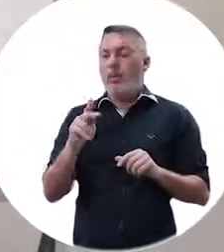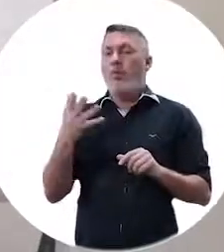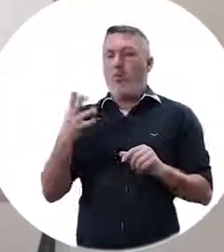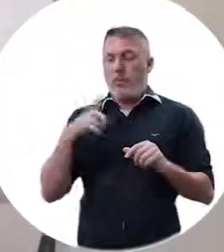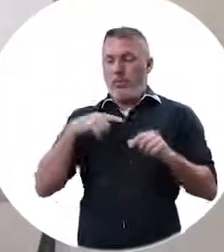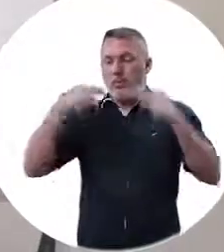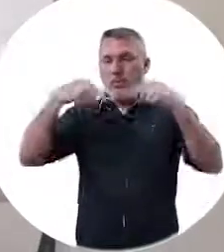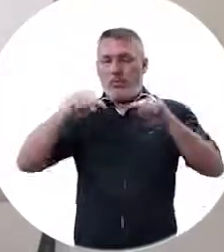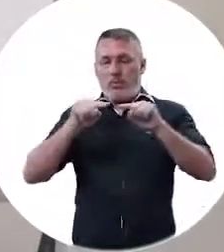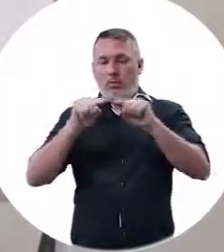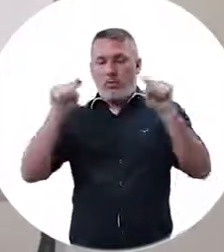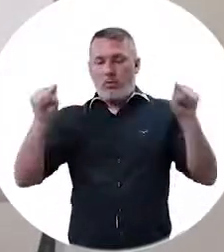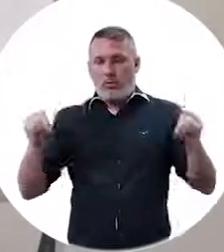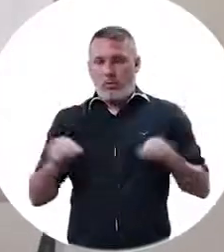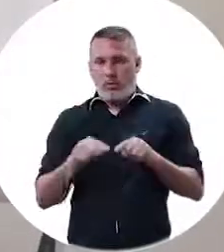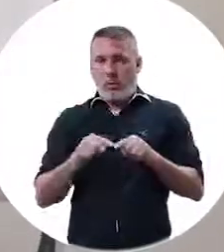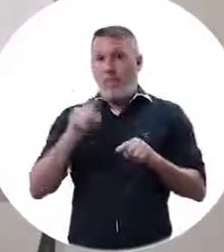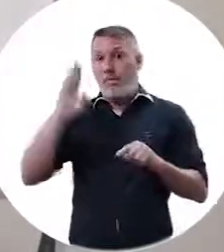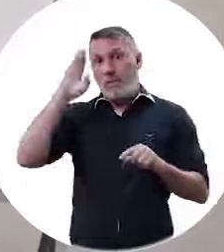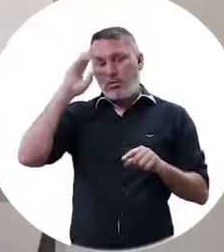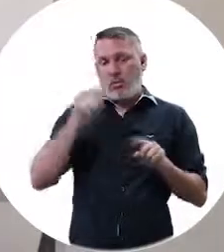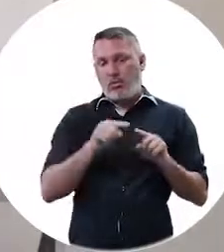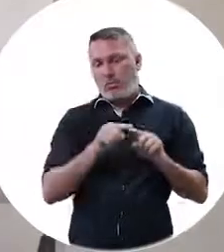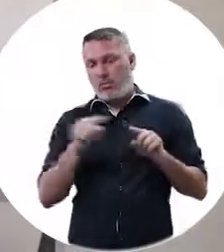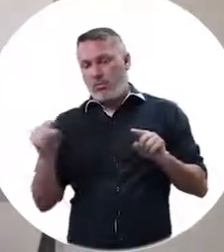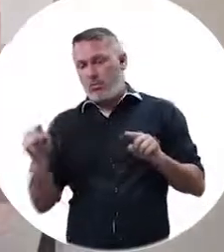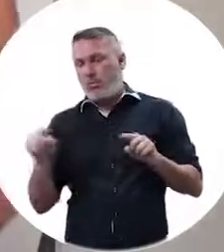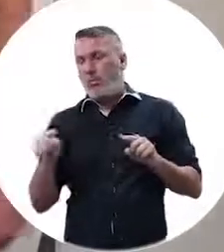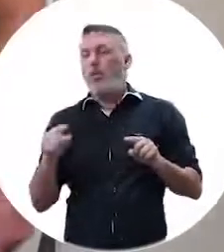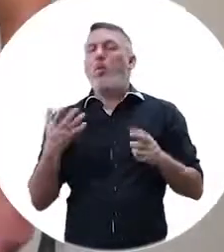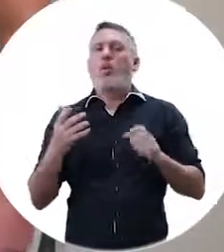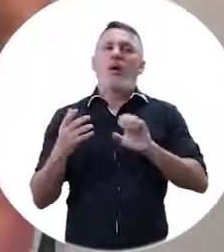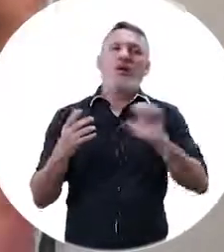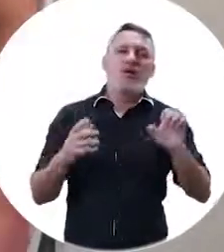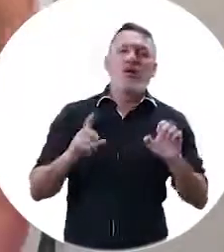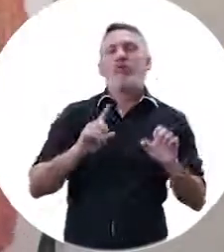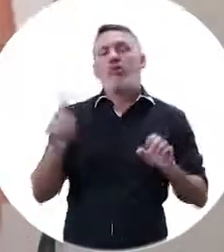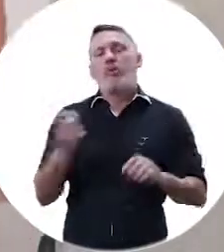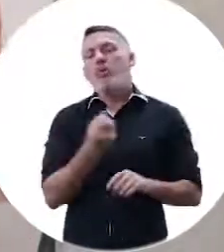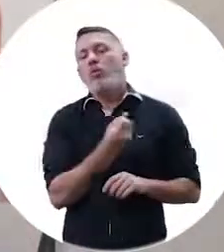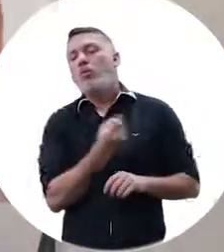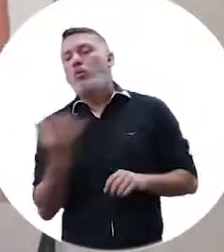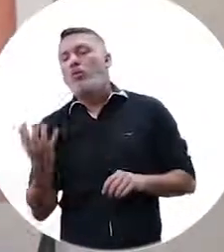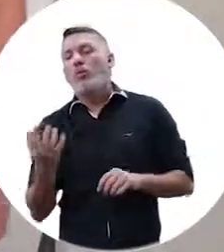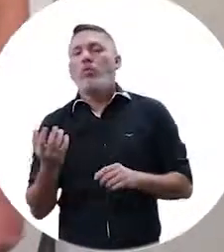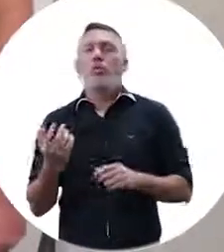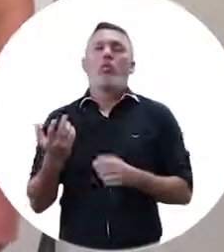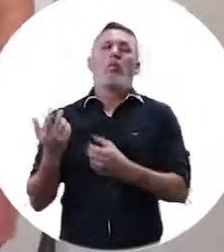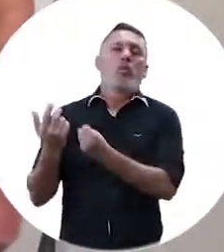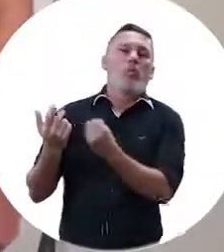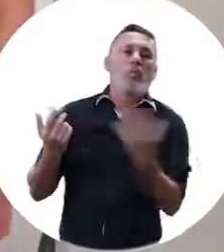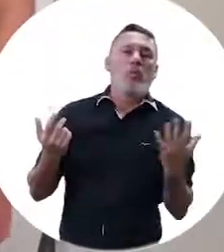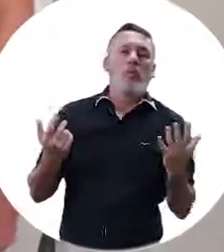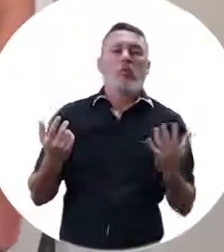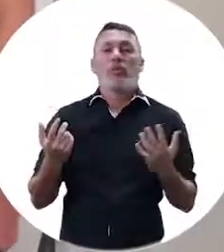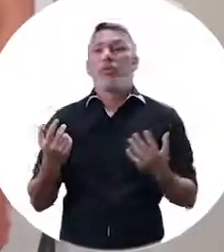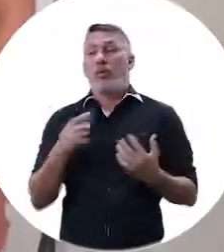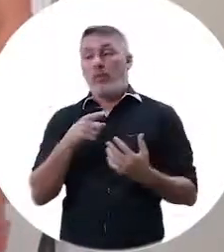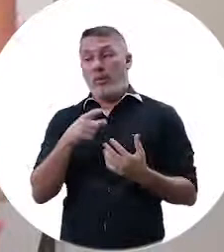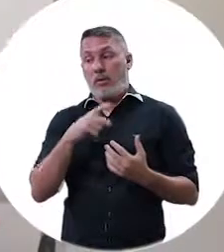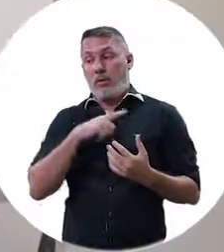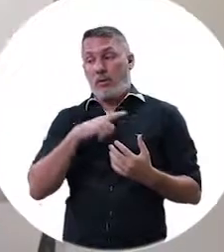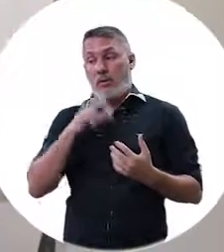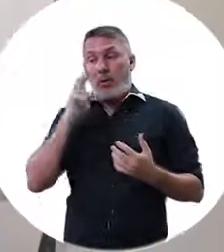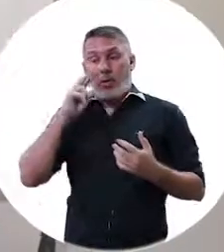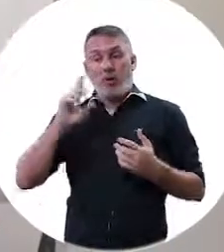principal. Selecionei. Essa é a minha cadeia principal. Vou enumerar da esquerda para a direita ou da direita para a esquerda?